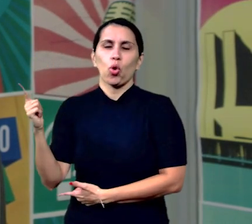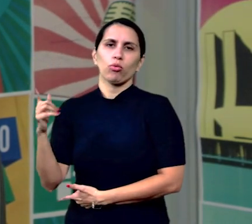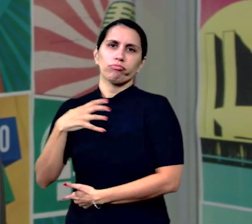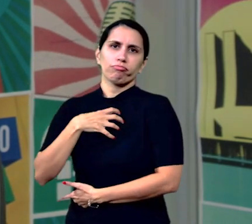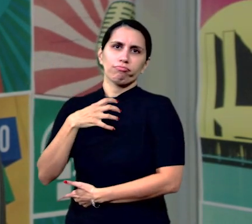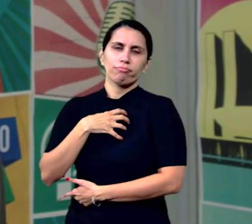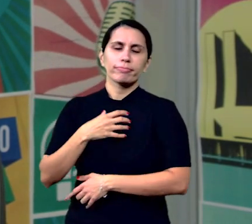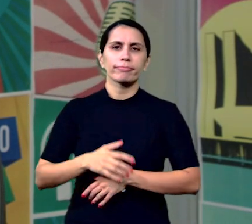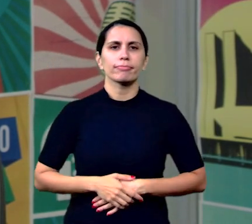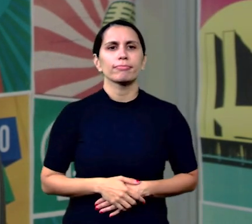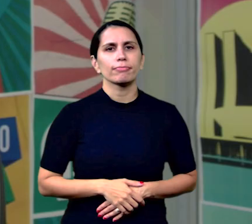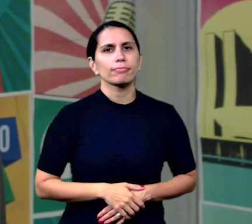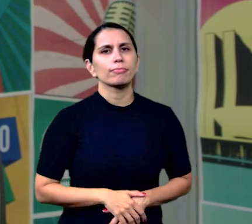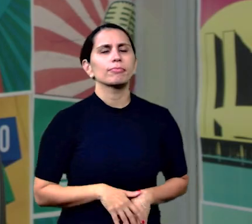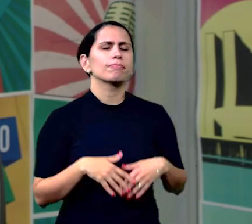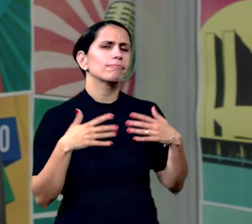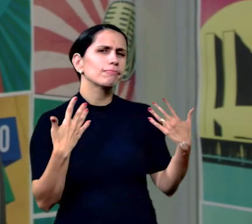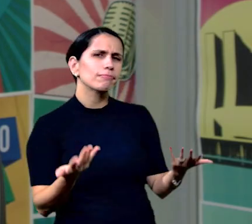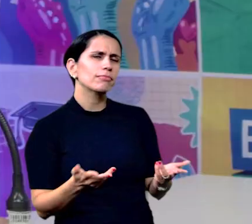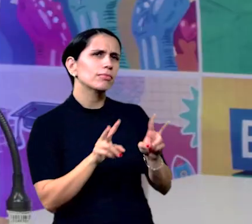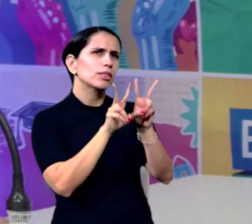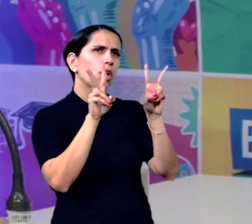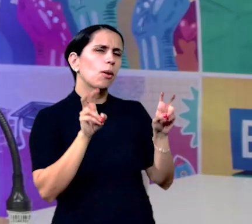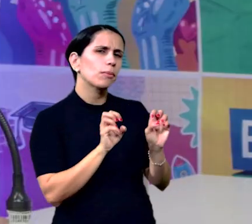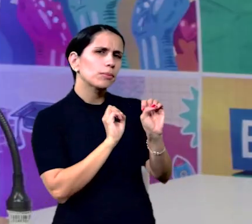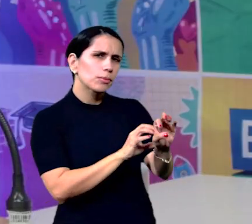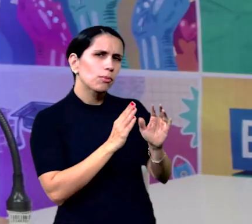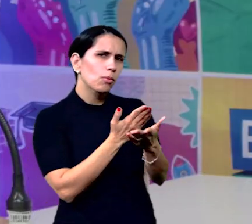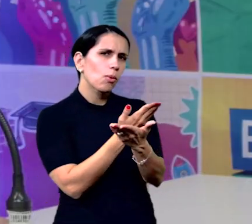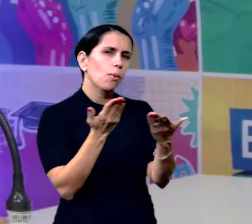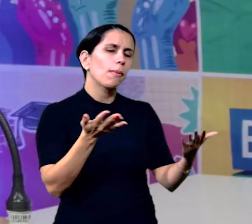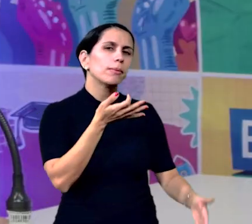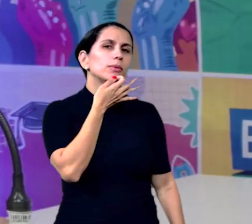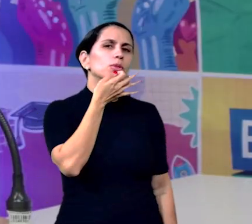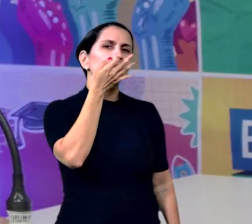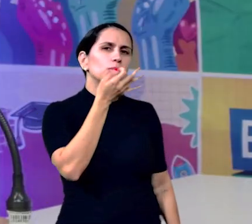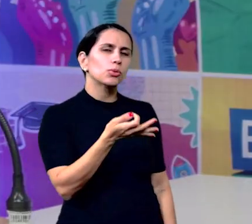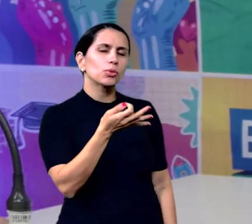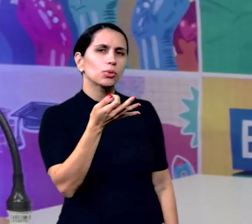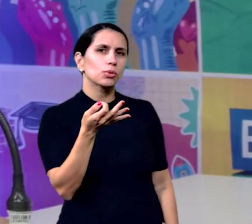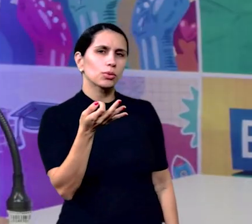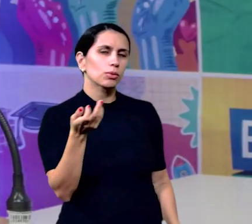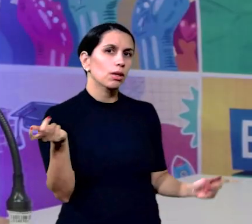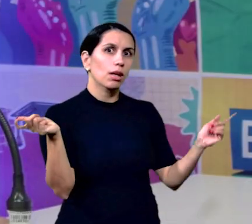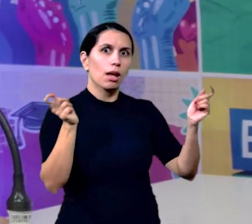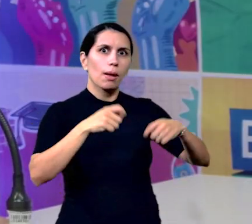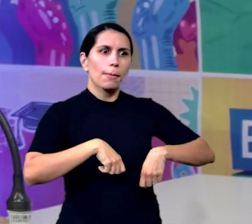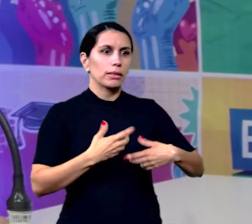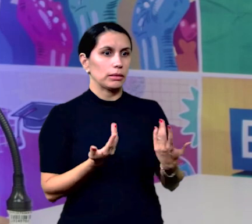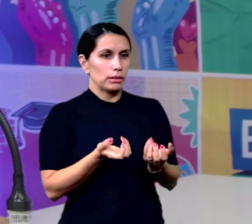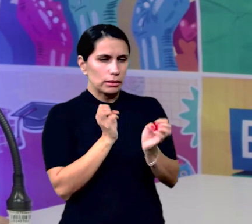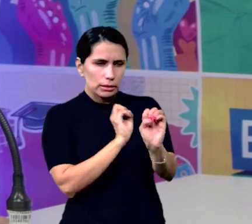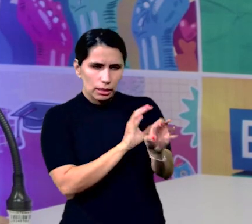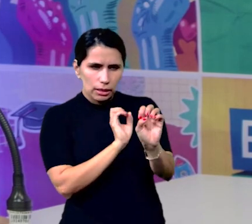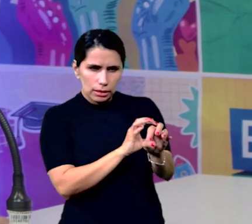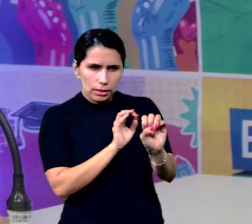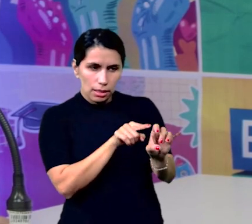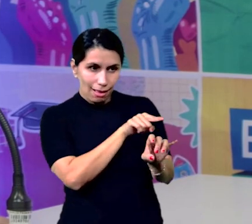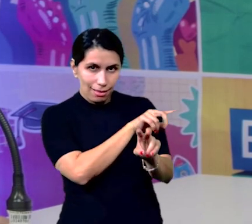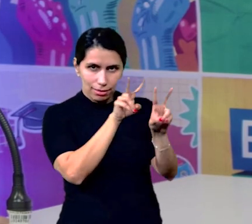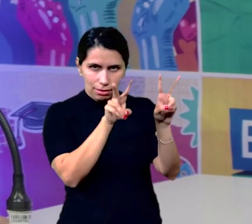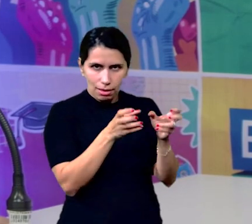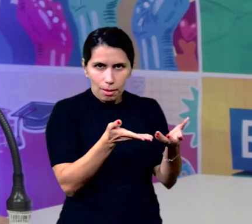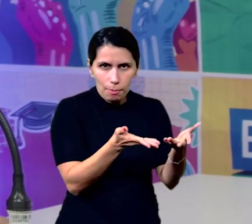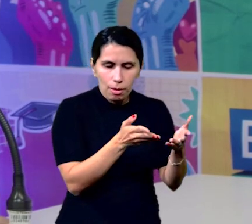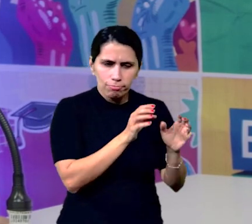desse ato. E ainda nessa questão de ensino, como você acha que pode ensinar sobre esse